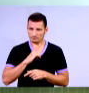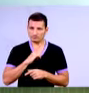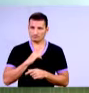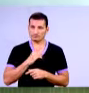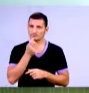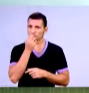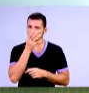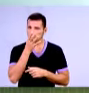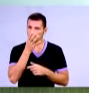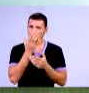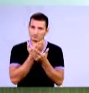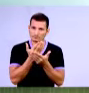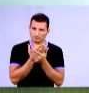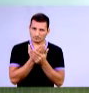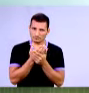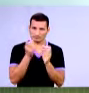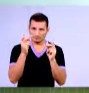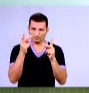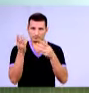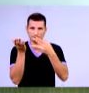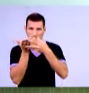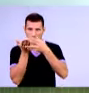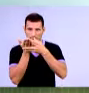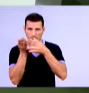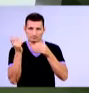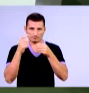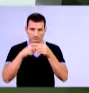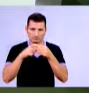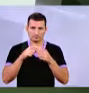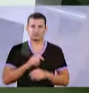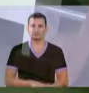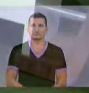bom trabalho para vocês e retornamos dentro de alguns minutos.